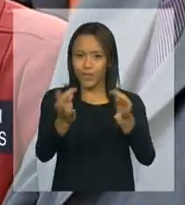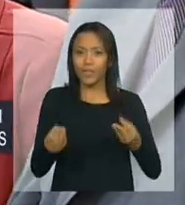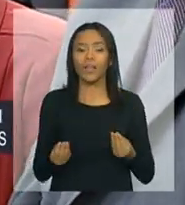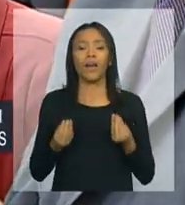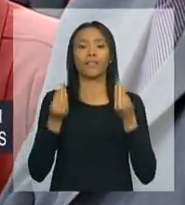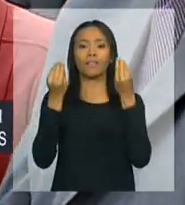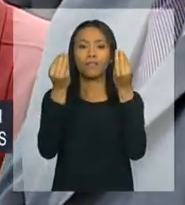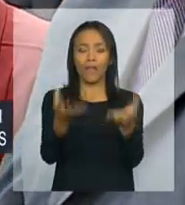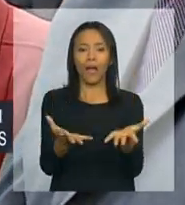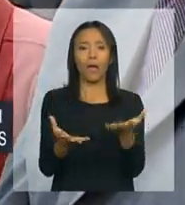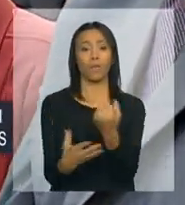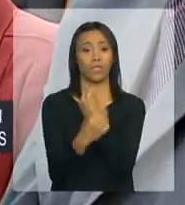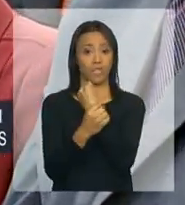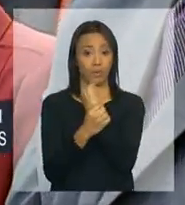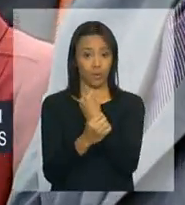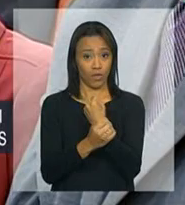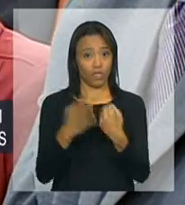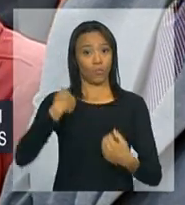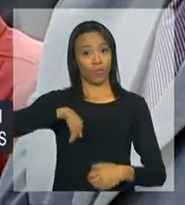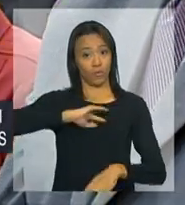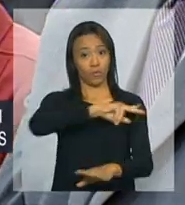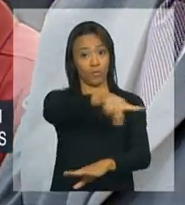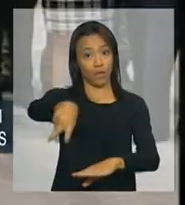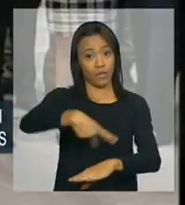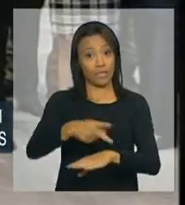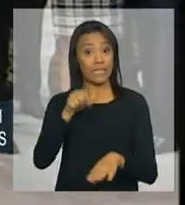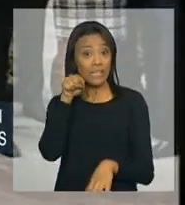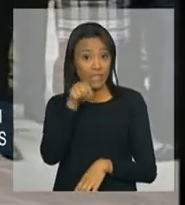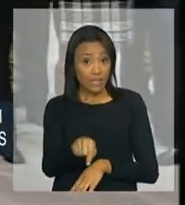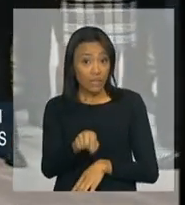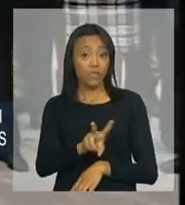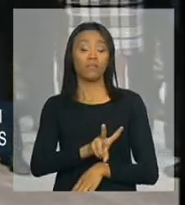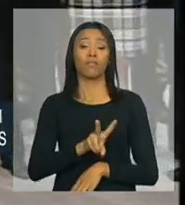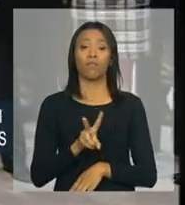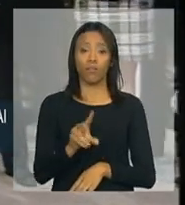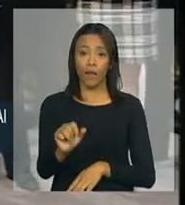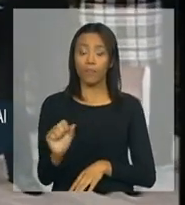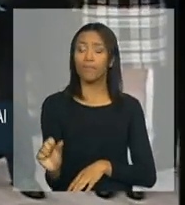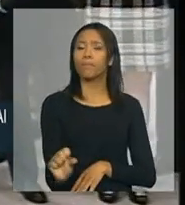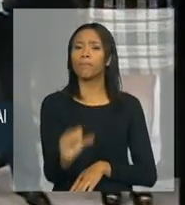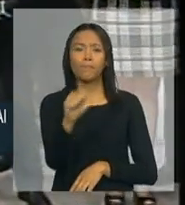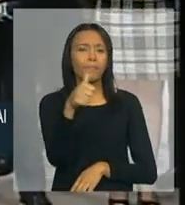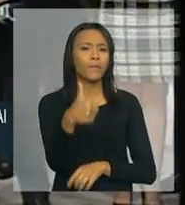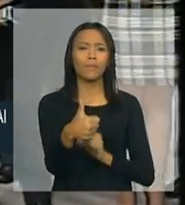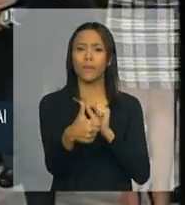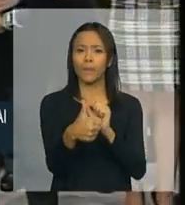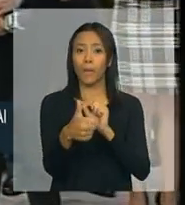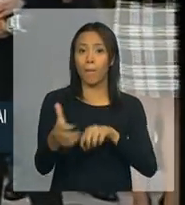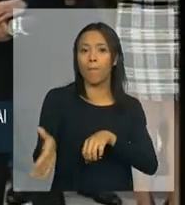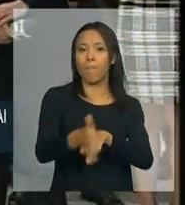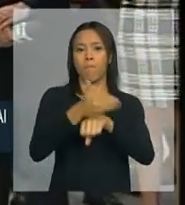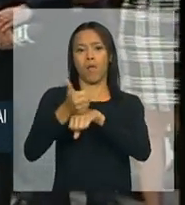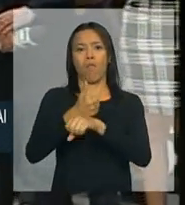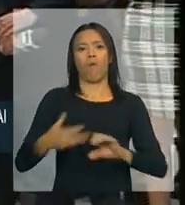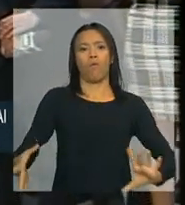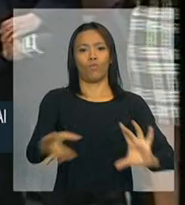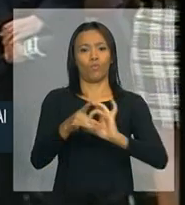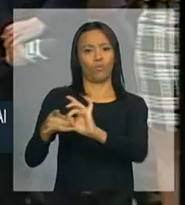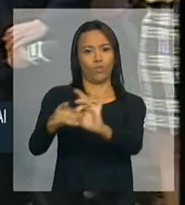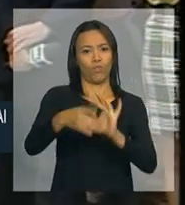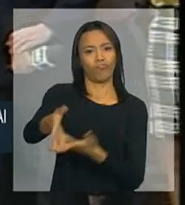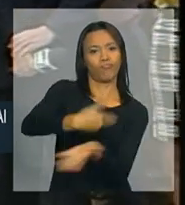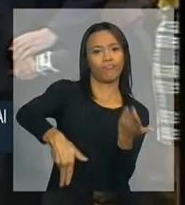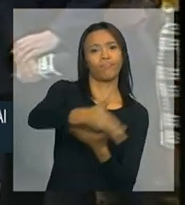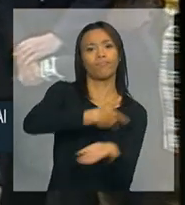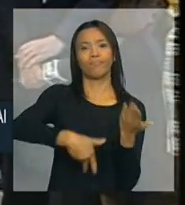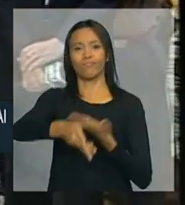pública do nosso país. E isso vai trazer, primeiro, maior integração entre nós. Maior